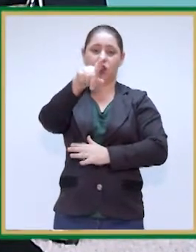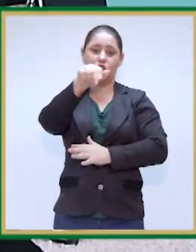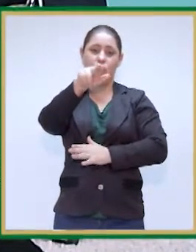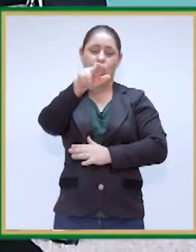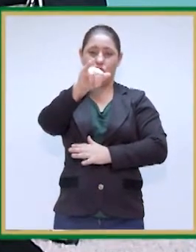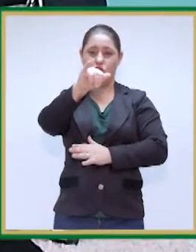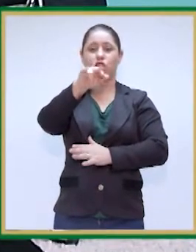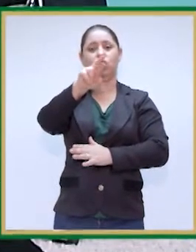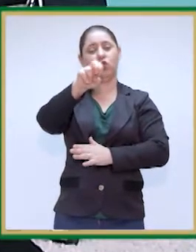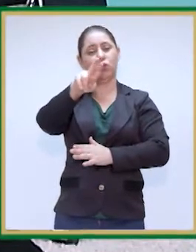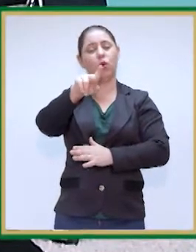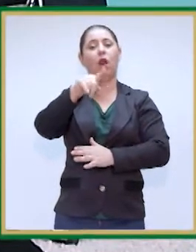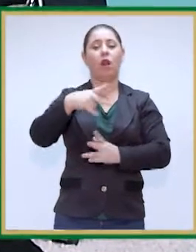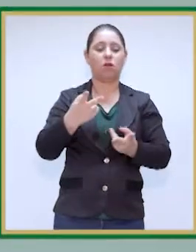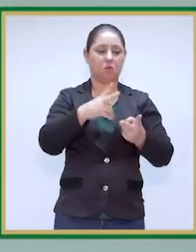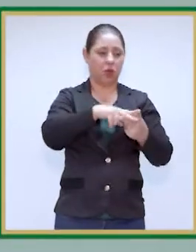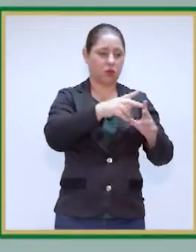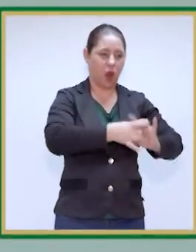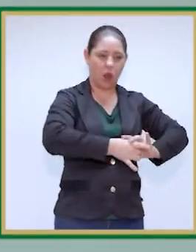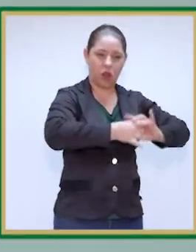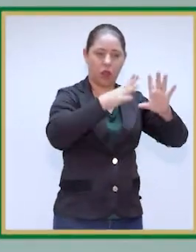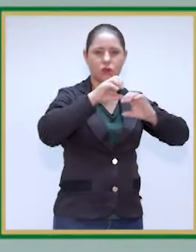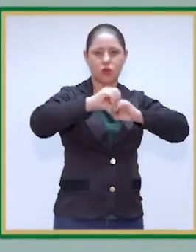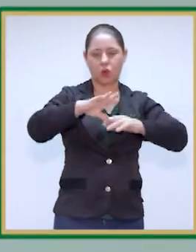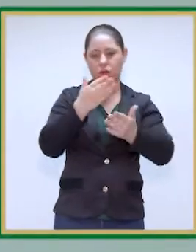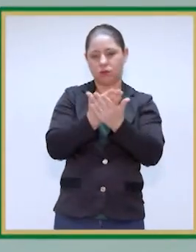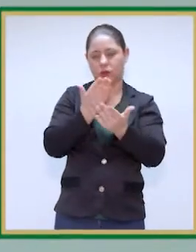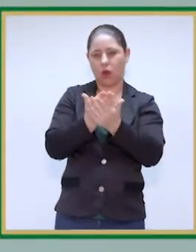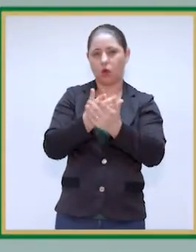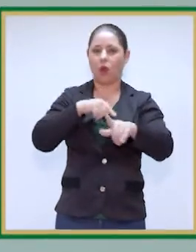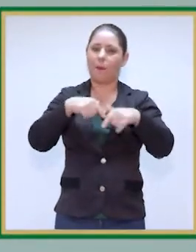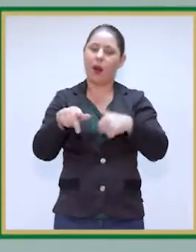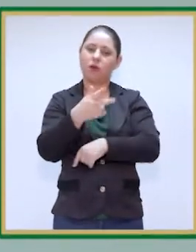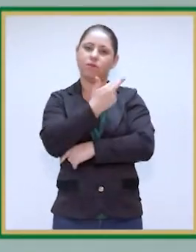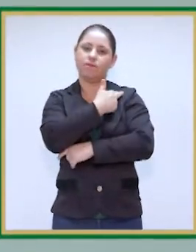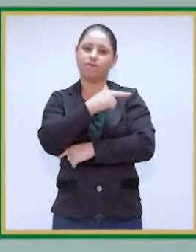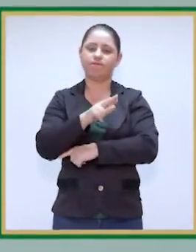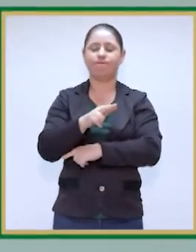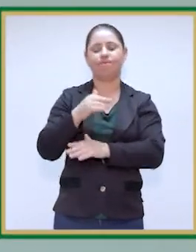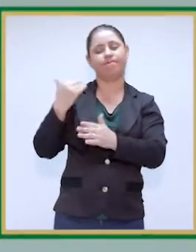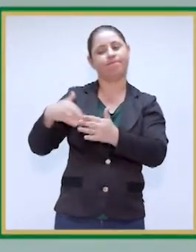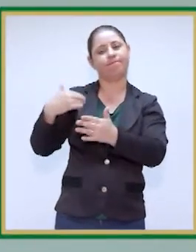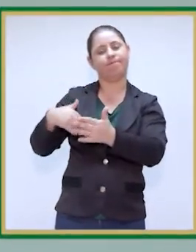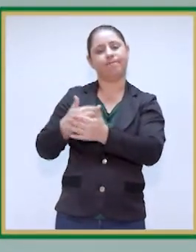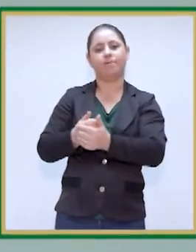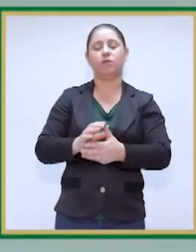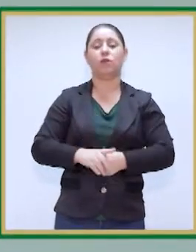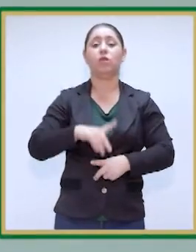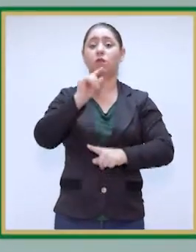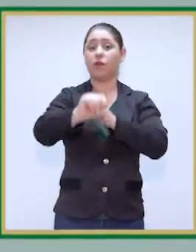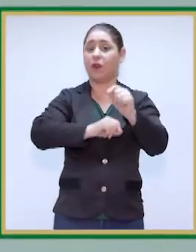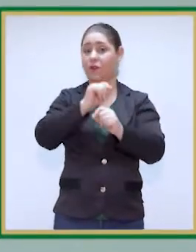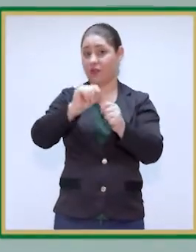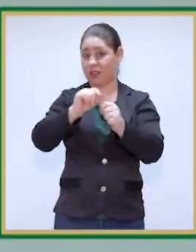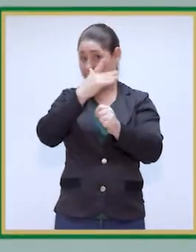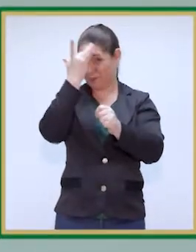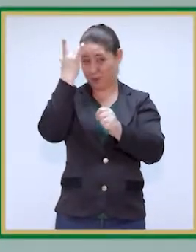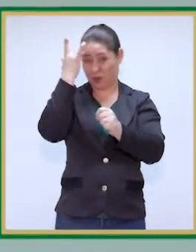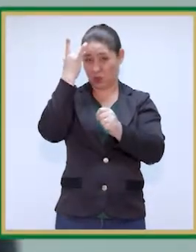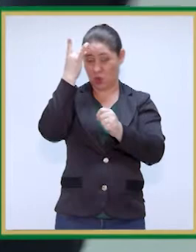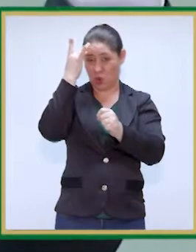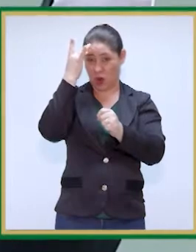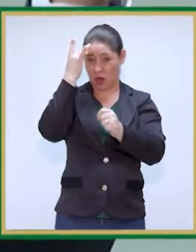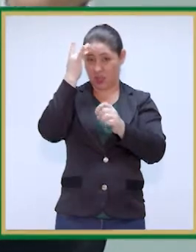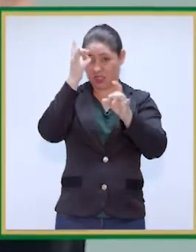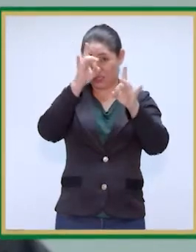Paulo. O trabalho, a religião e assim por diante. Então, o que vai fazer com que a pessoa